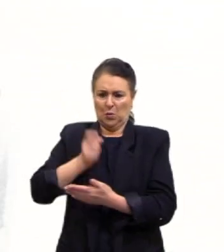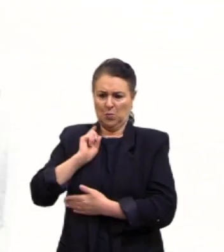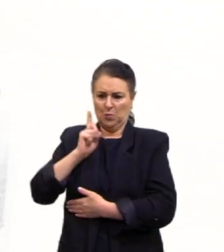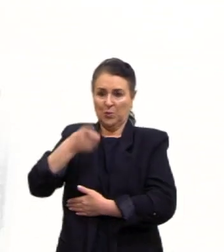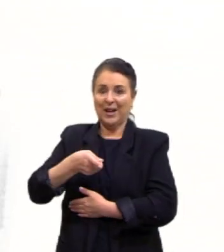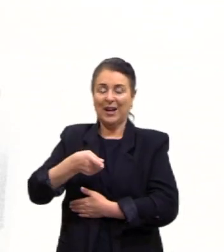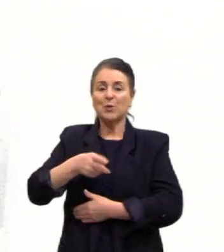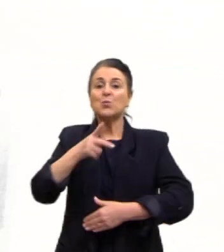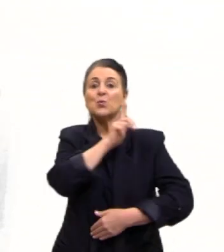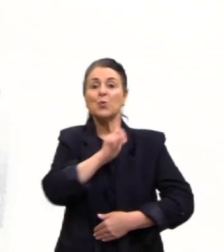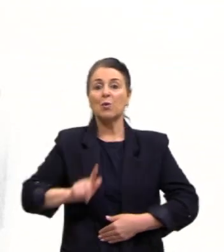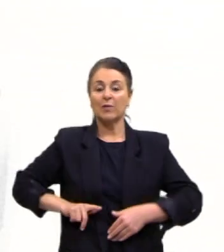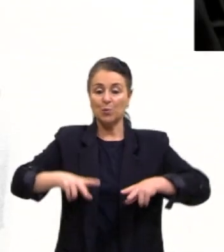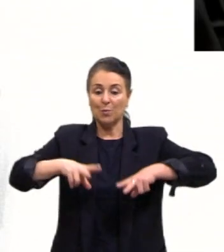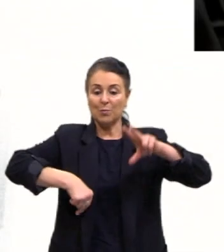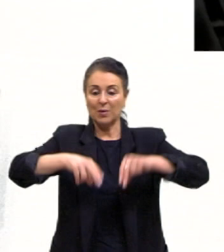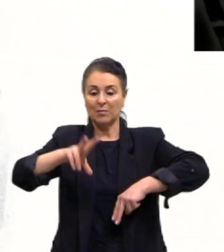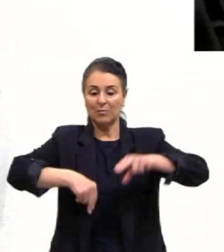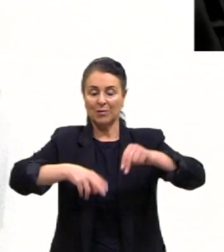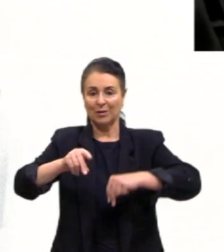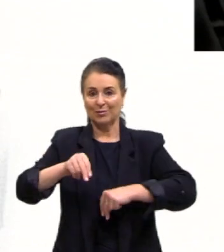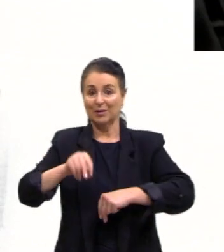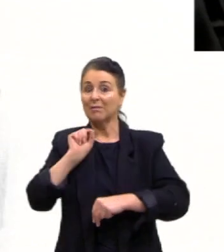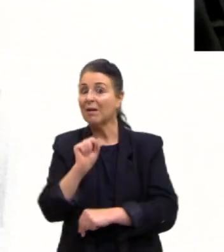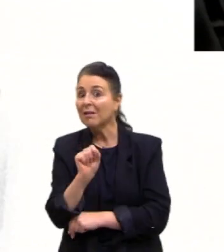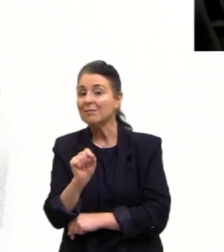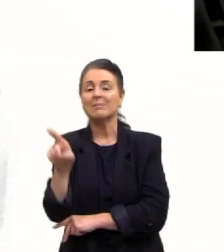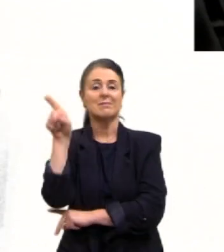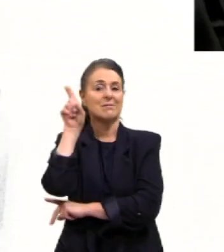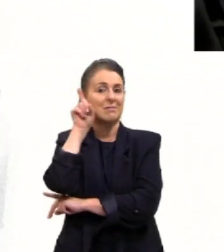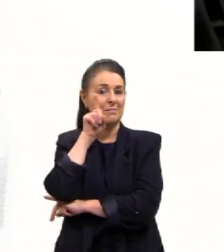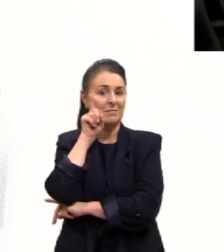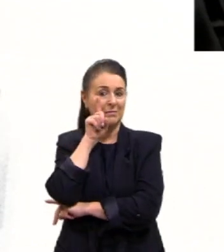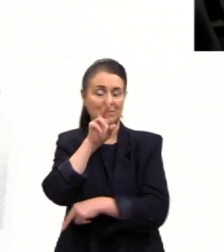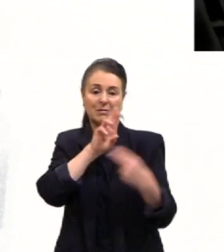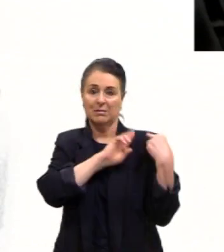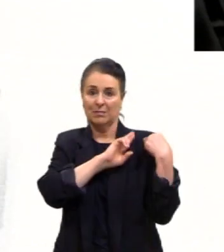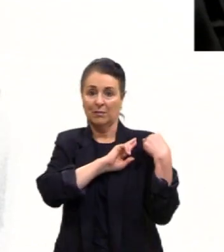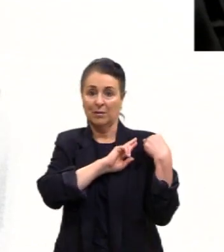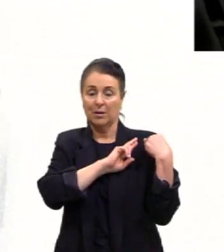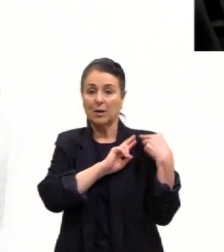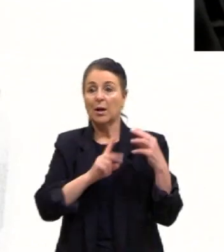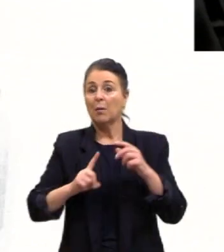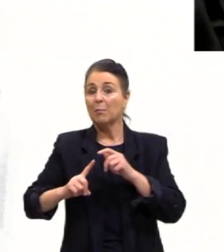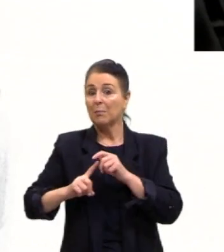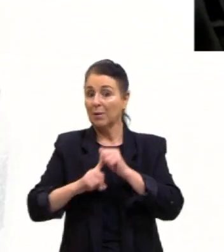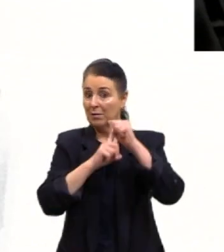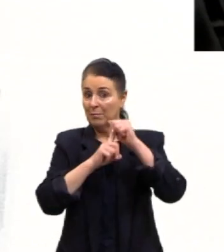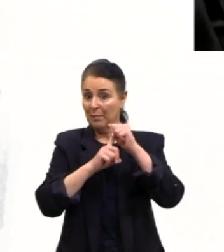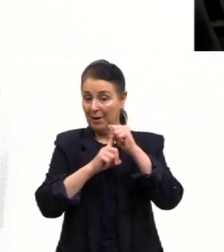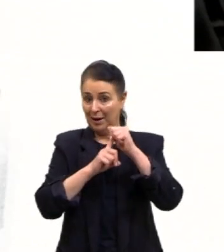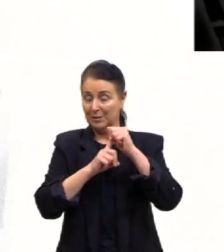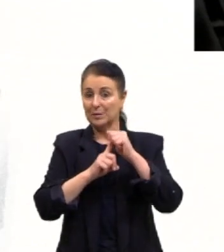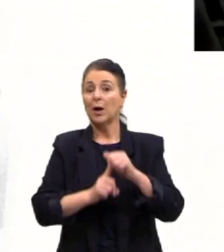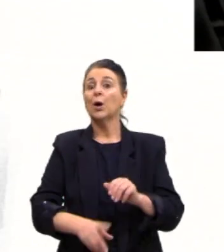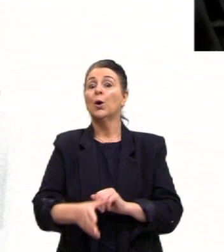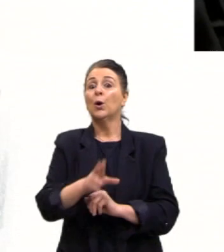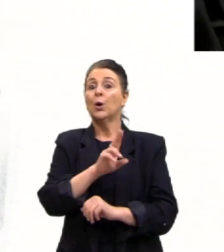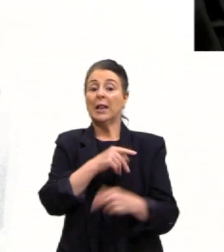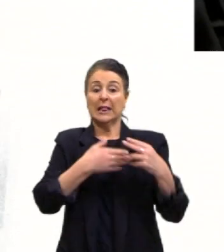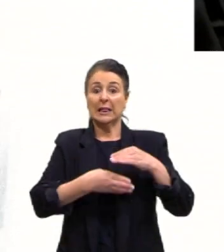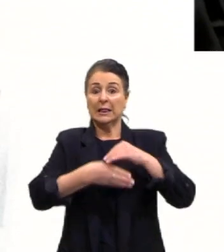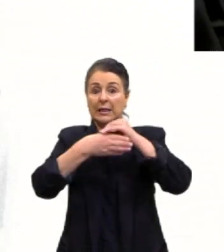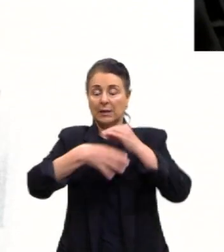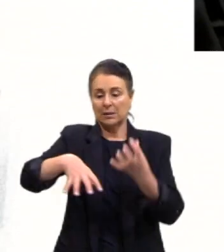manip aí pelos Estados Unidos aqui a gente tem os principais líderes da revolução né Raul Castro